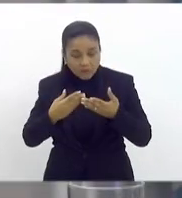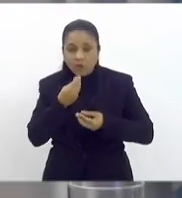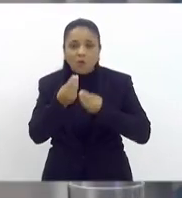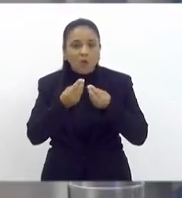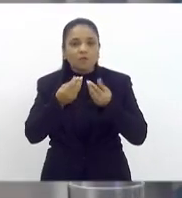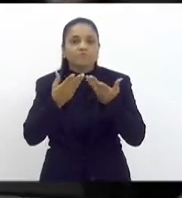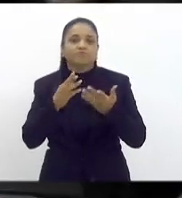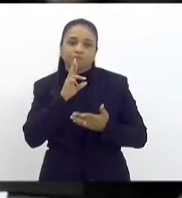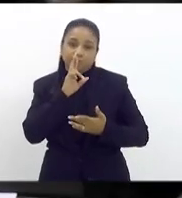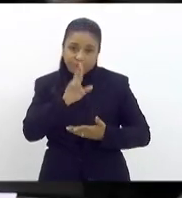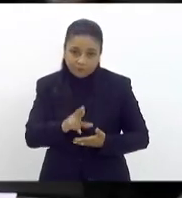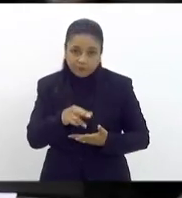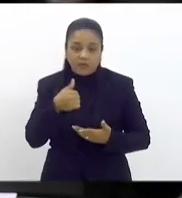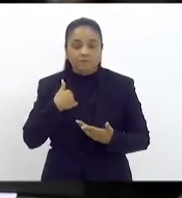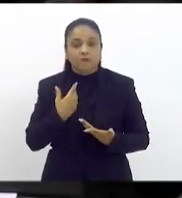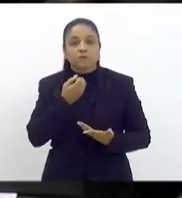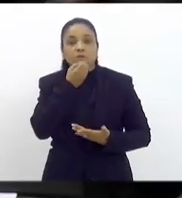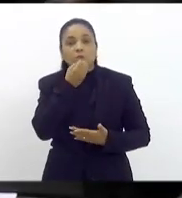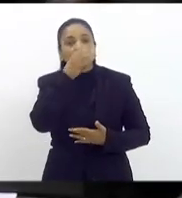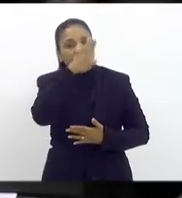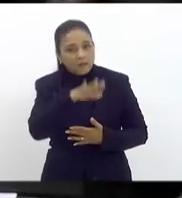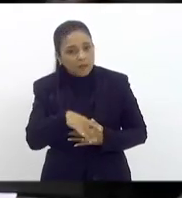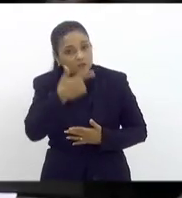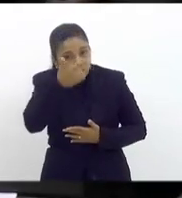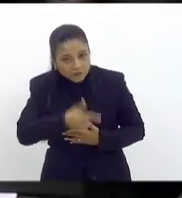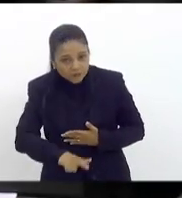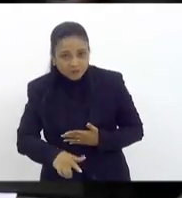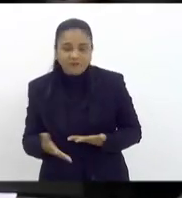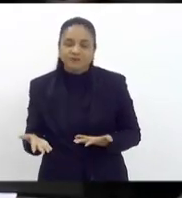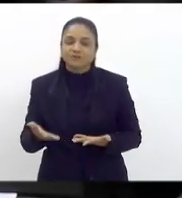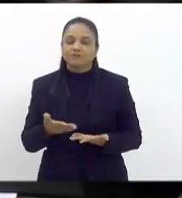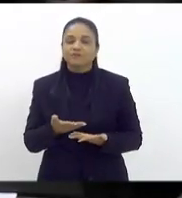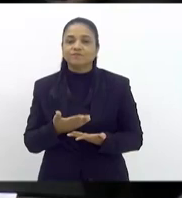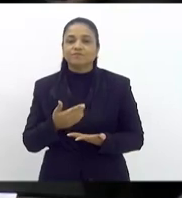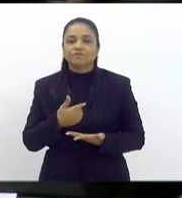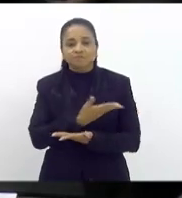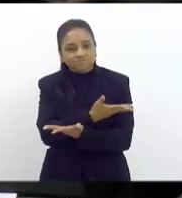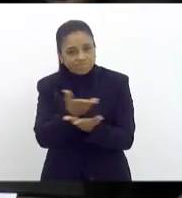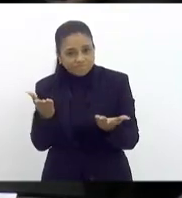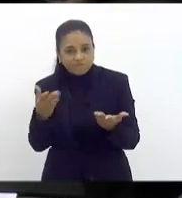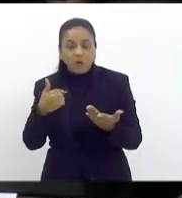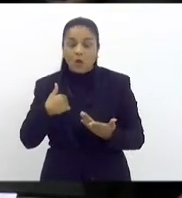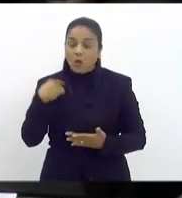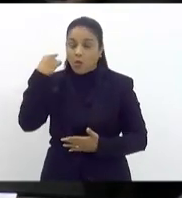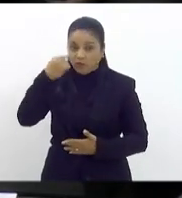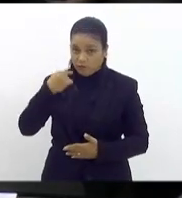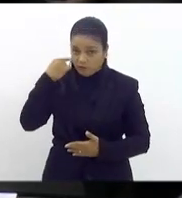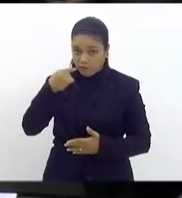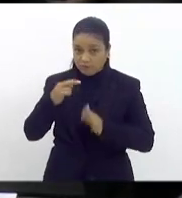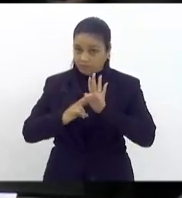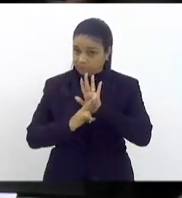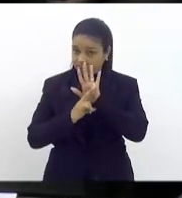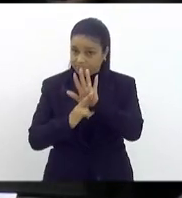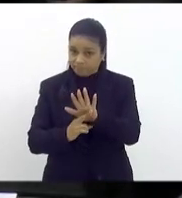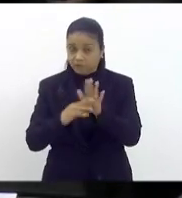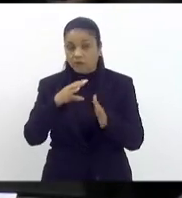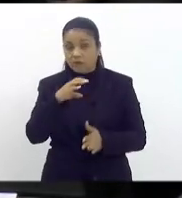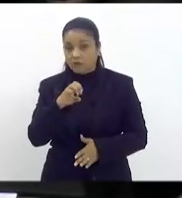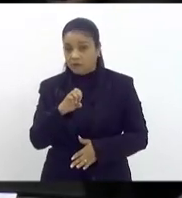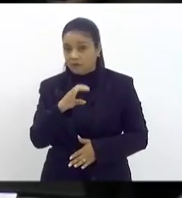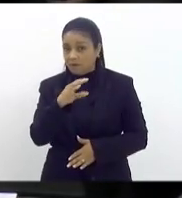Bem, novamente, boa tarde a todos. Embora na condição de advogado do ECAD,